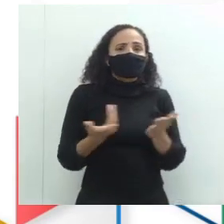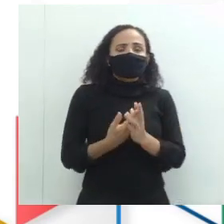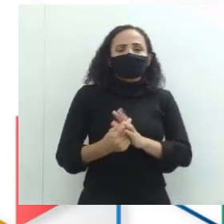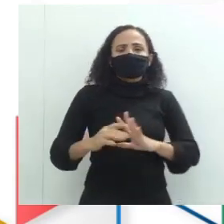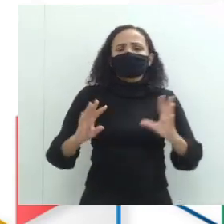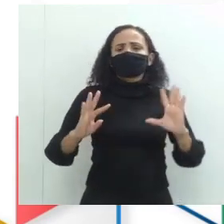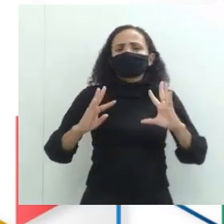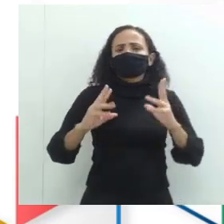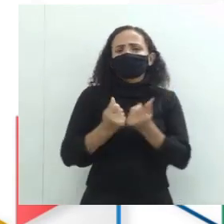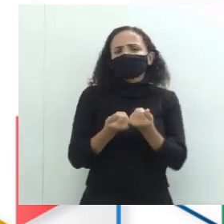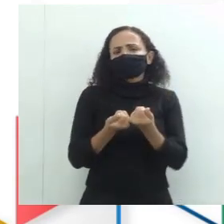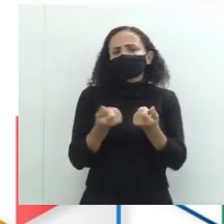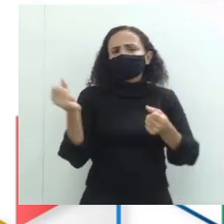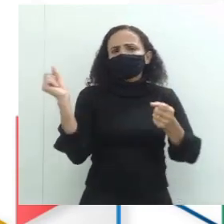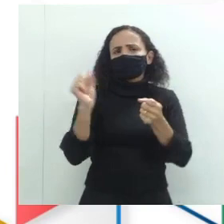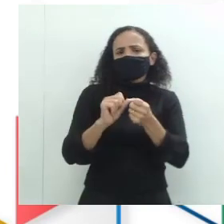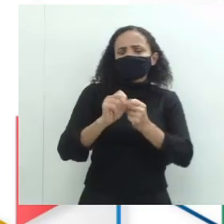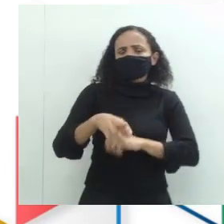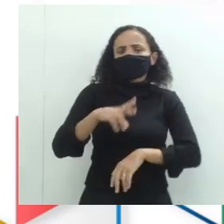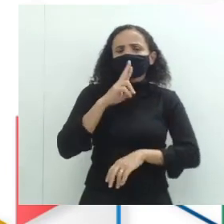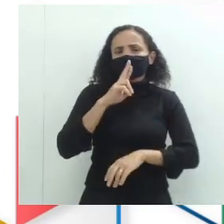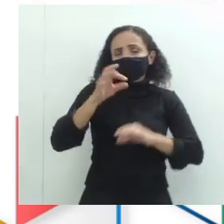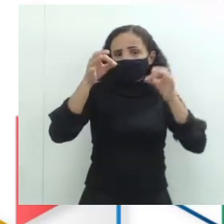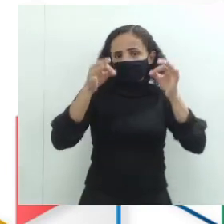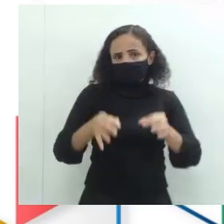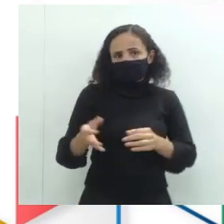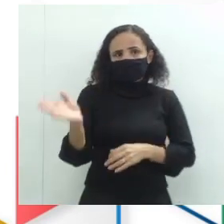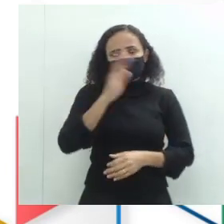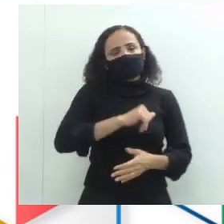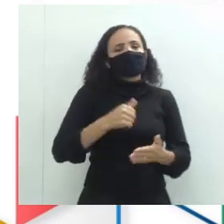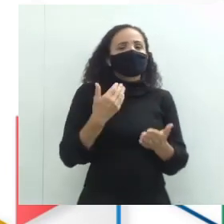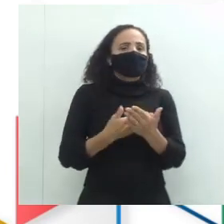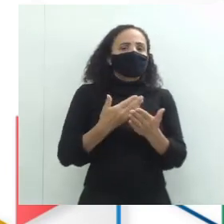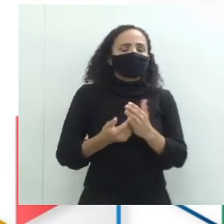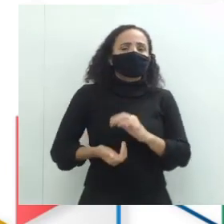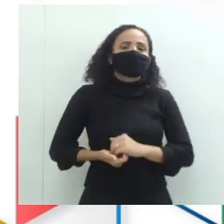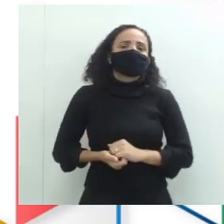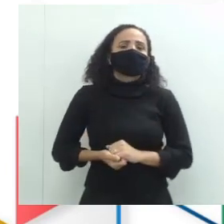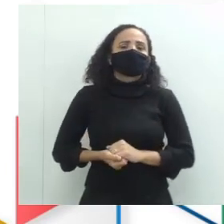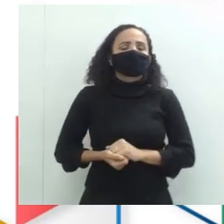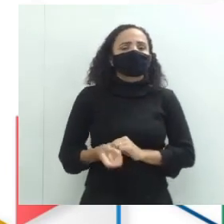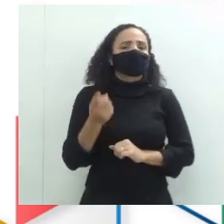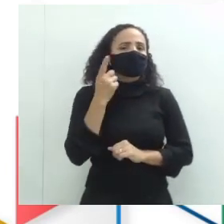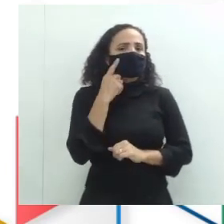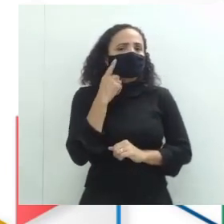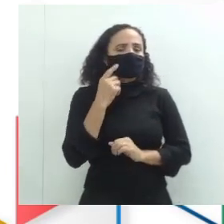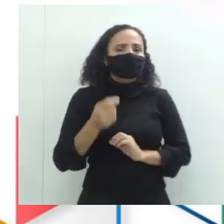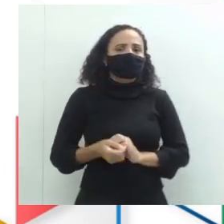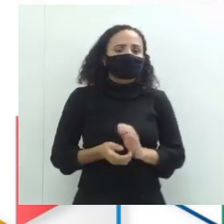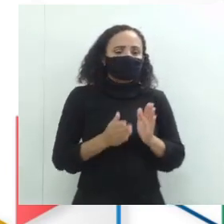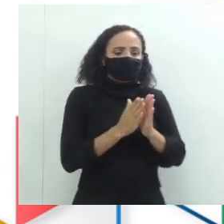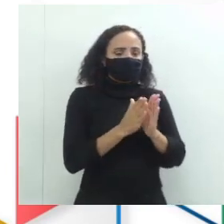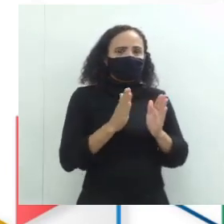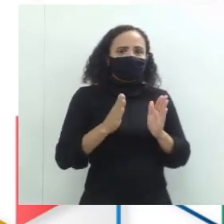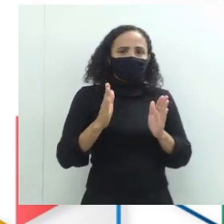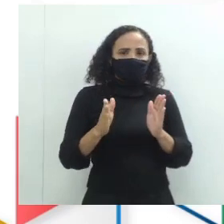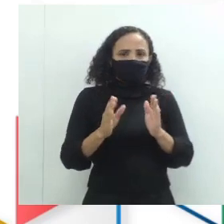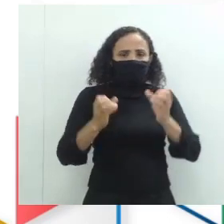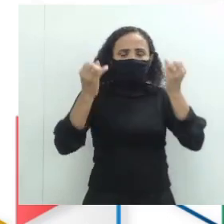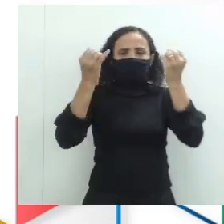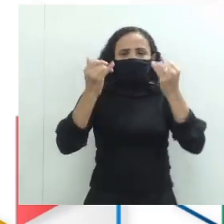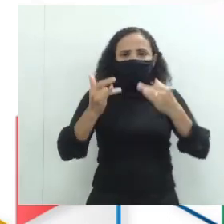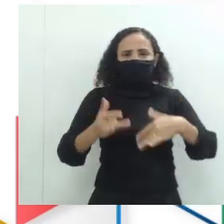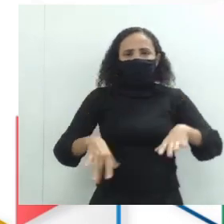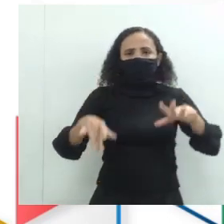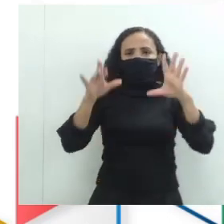resolva corretamente essa questão. Vamos comigo para a solução? Vamos lá. Preste atenção. Eu vou destacar devagarinho o item